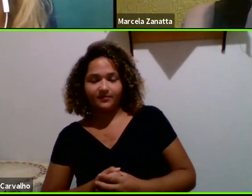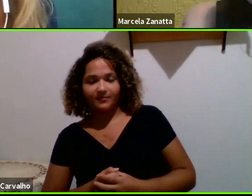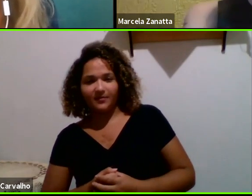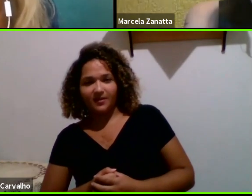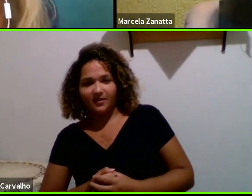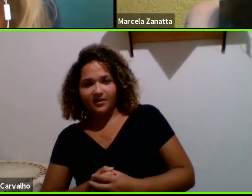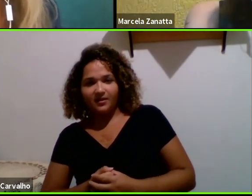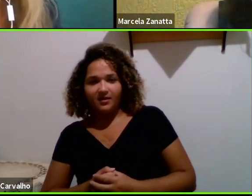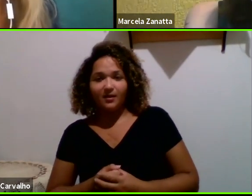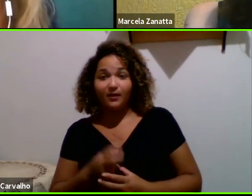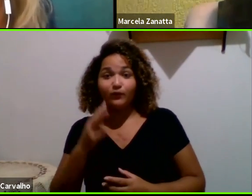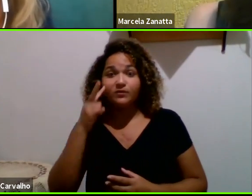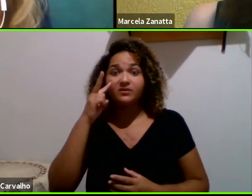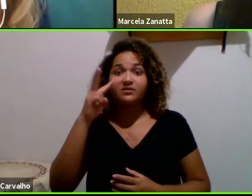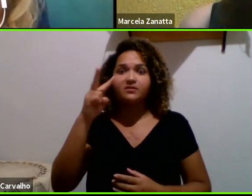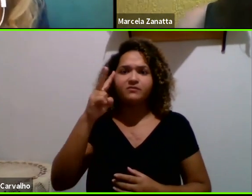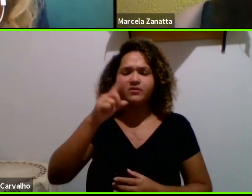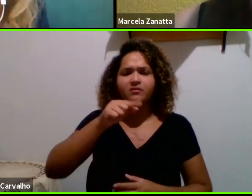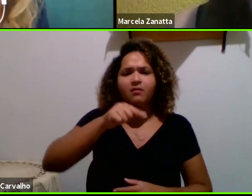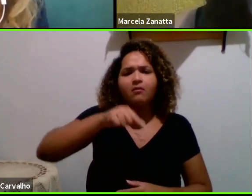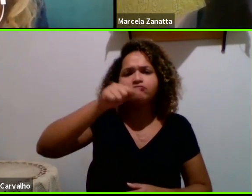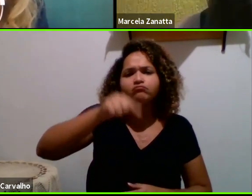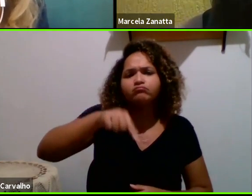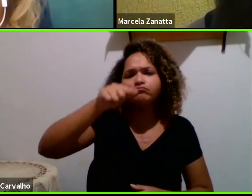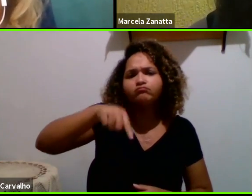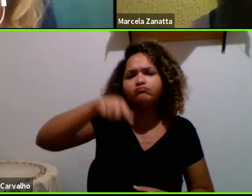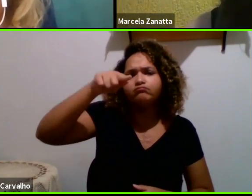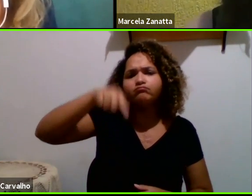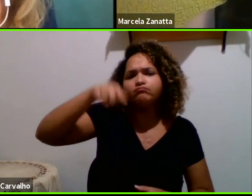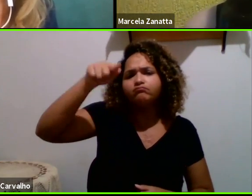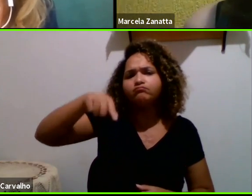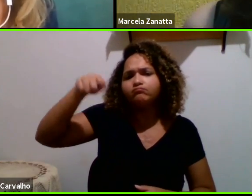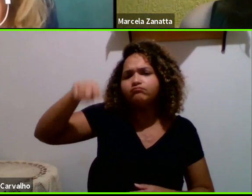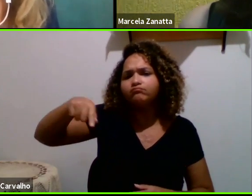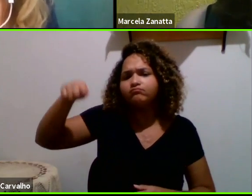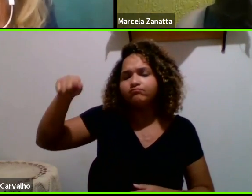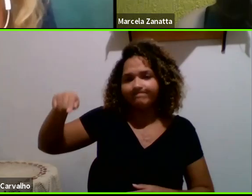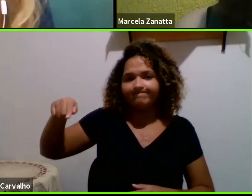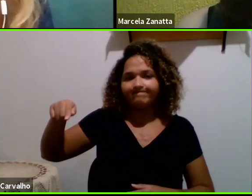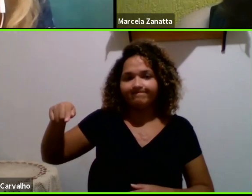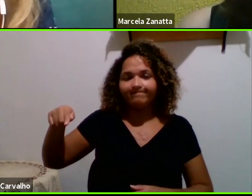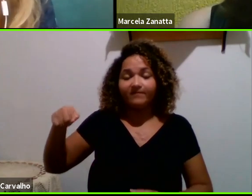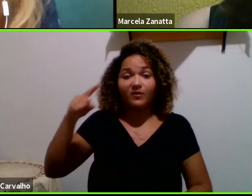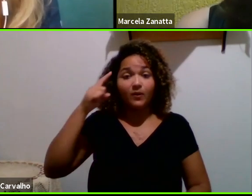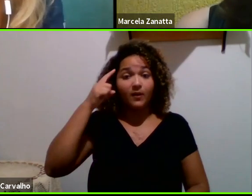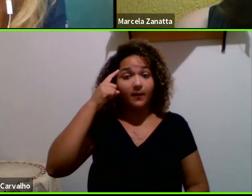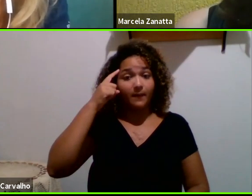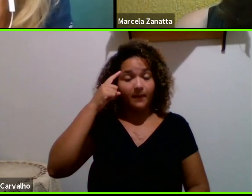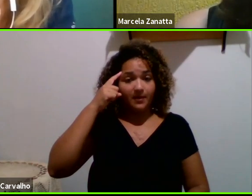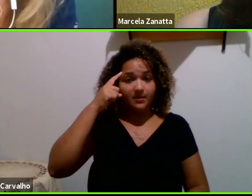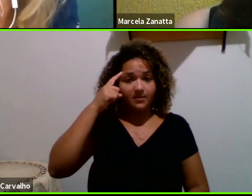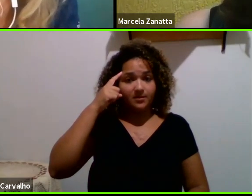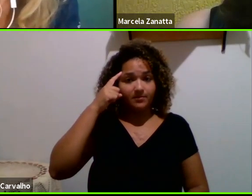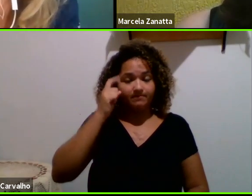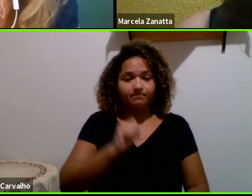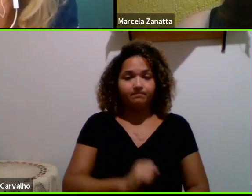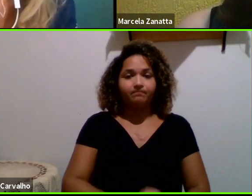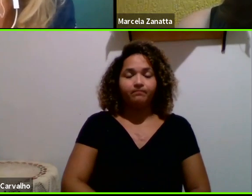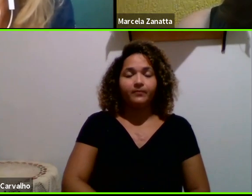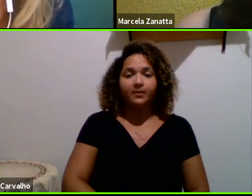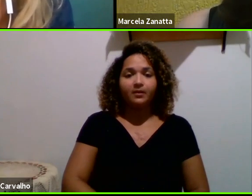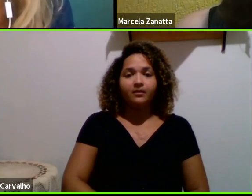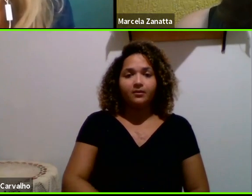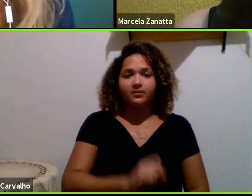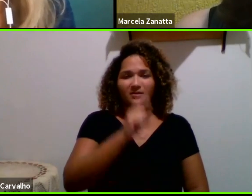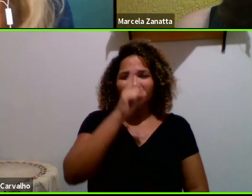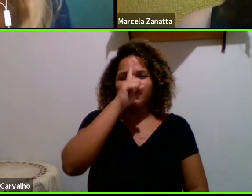perceberam a intensidade das contrações dela. Imagina se essa mulher está num serviço hospitalar onde